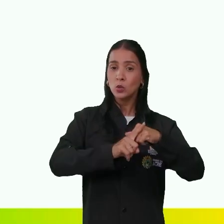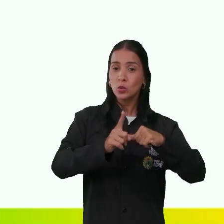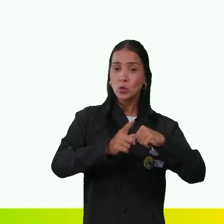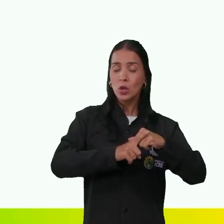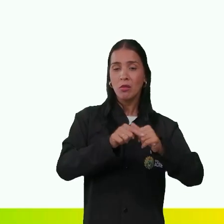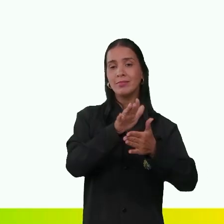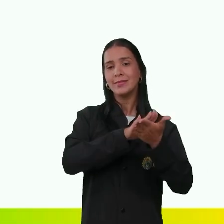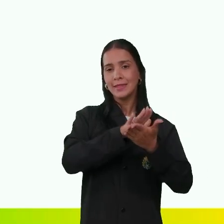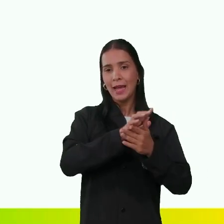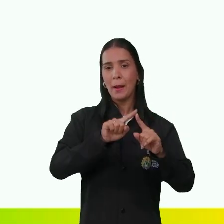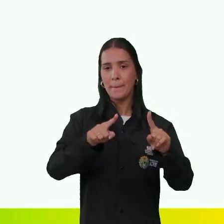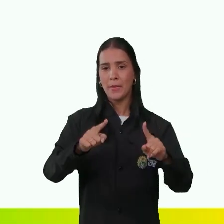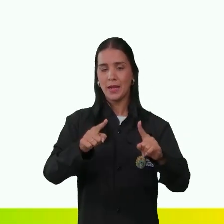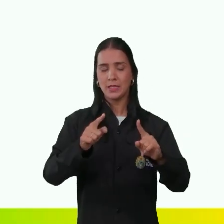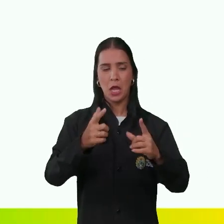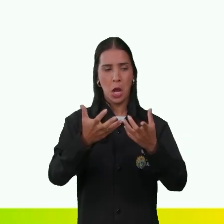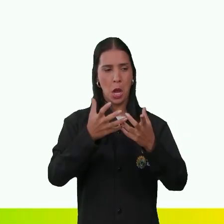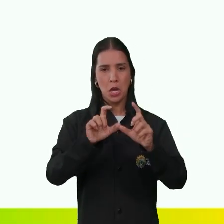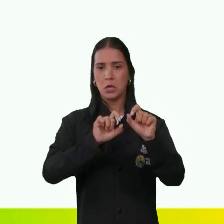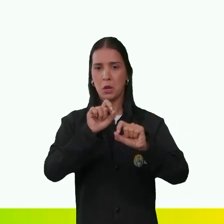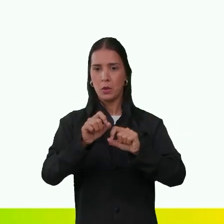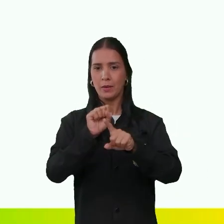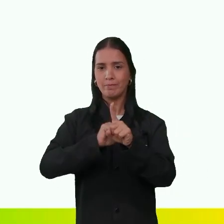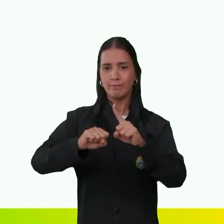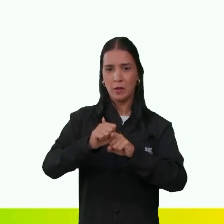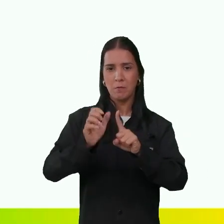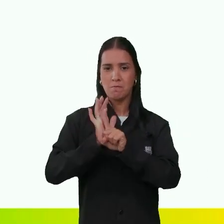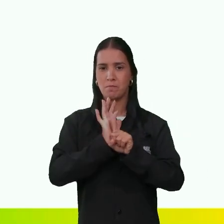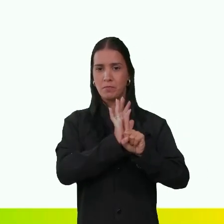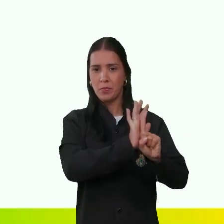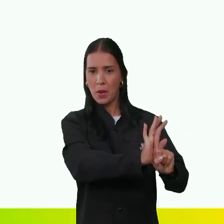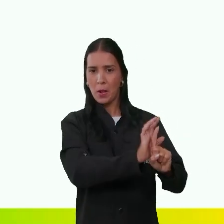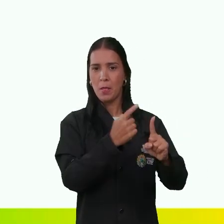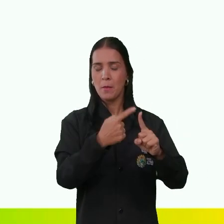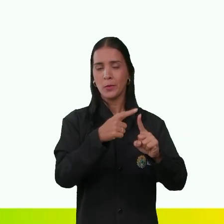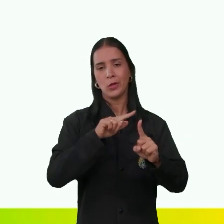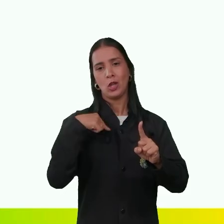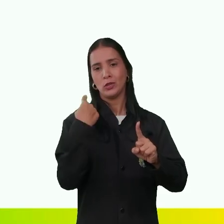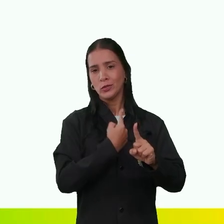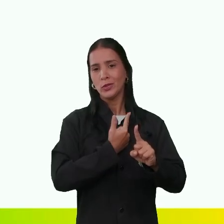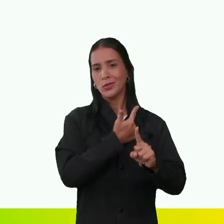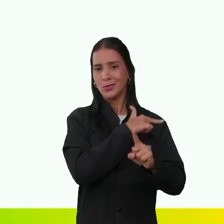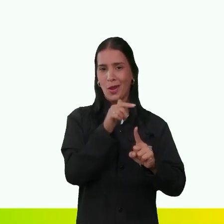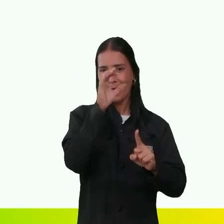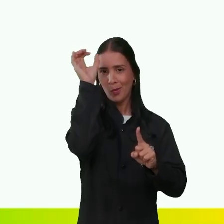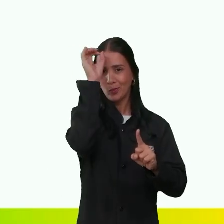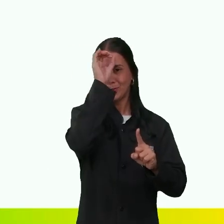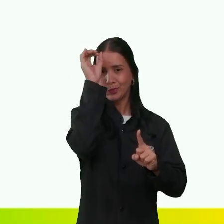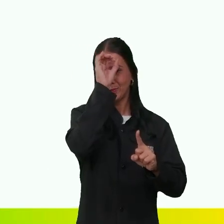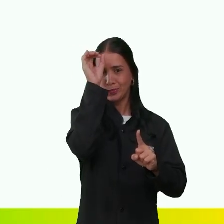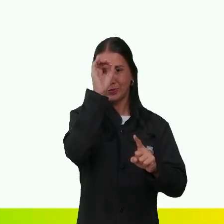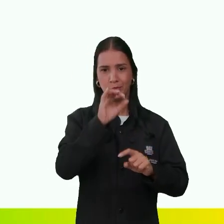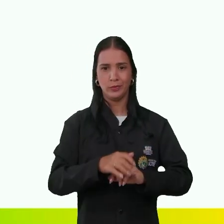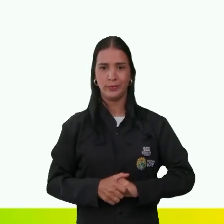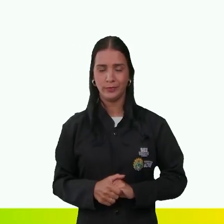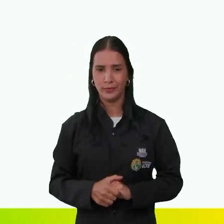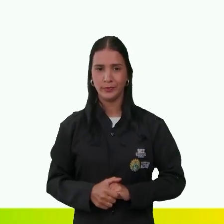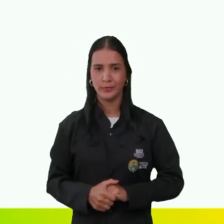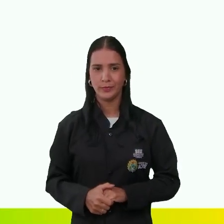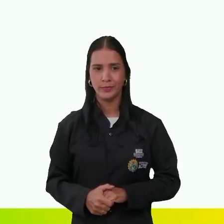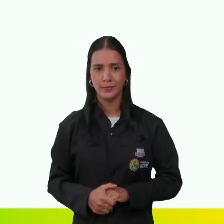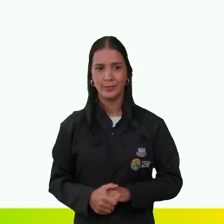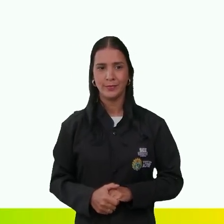do enfermo por puro preconceito e por ignorância do que possa estar acontecendo. Bom,